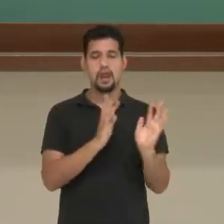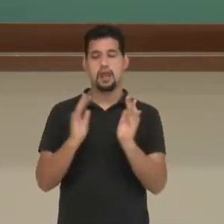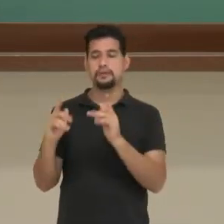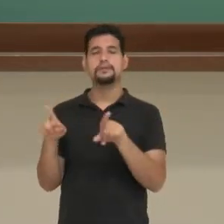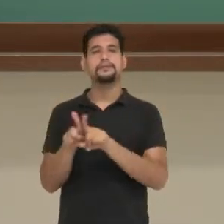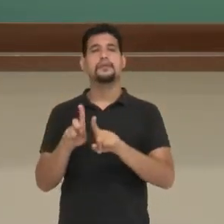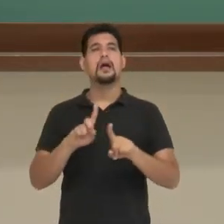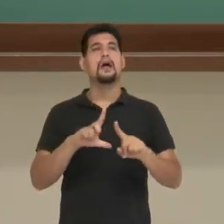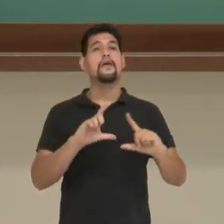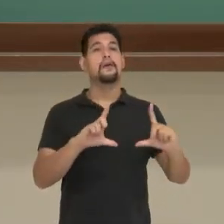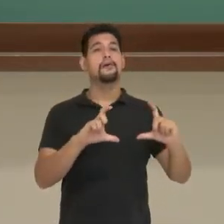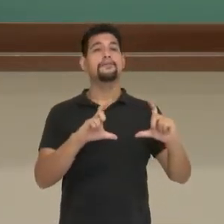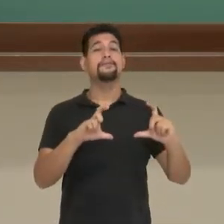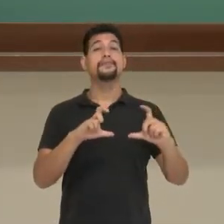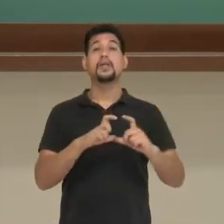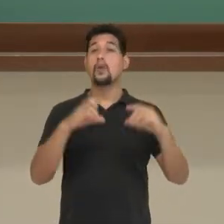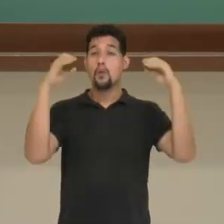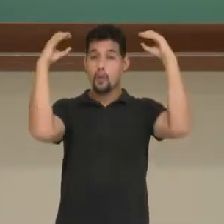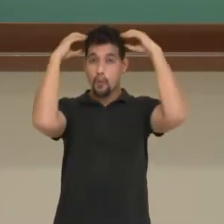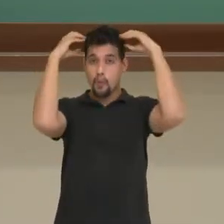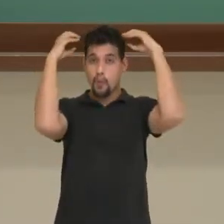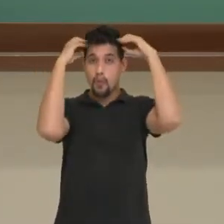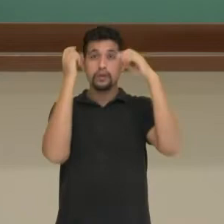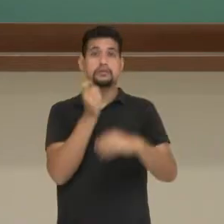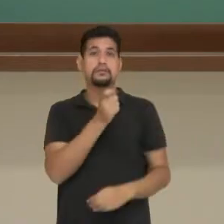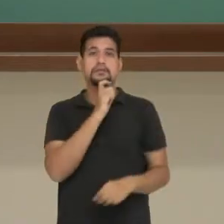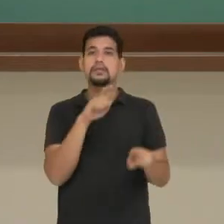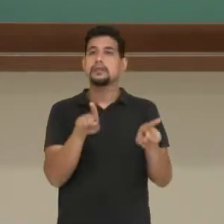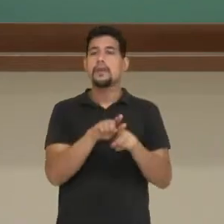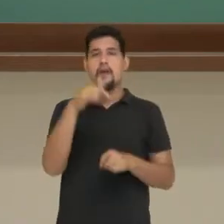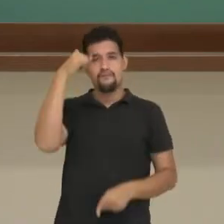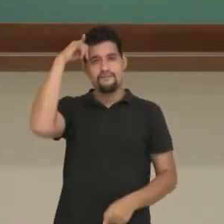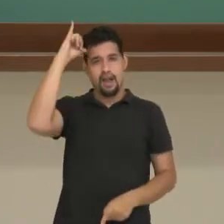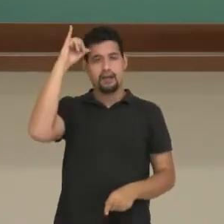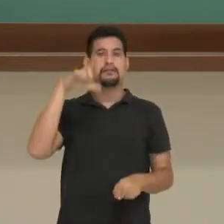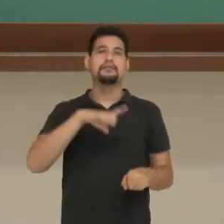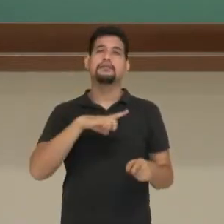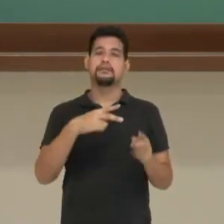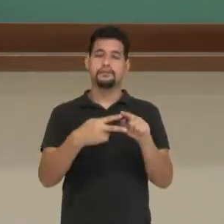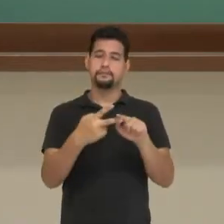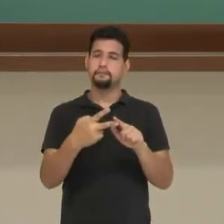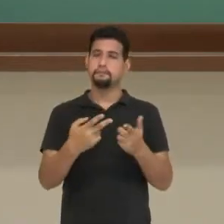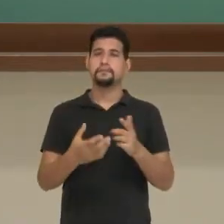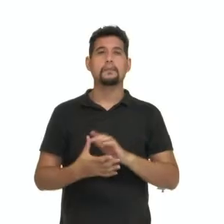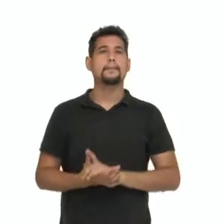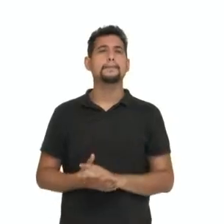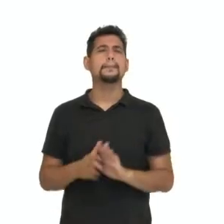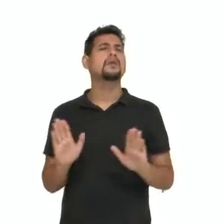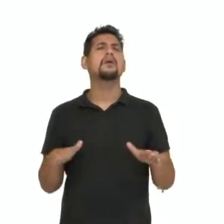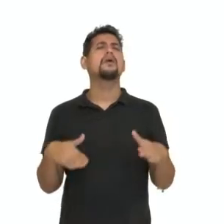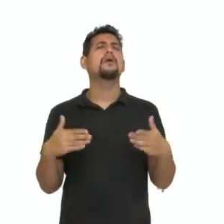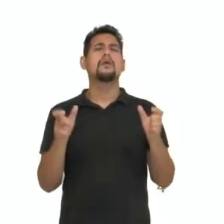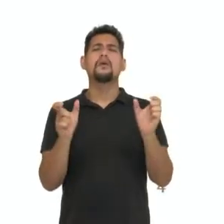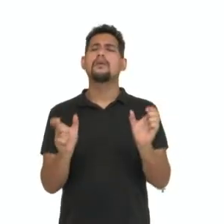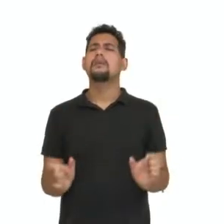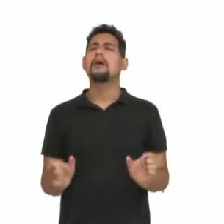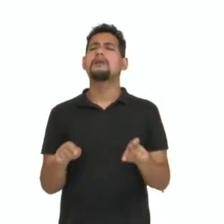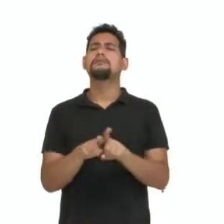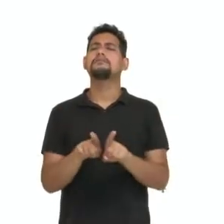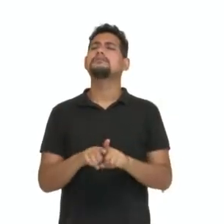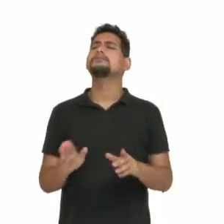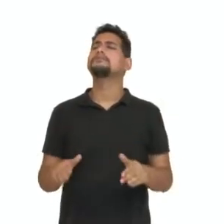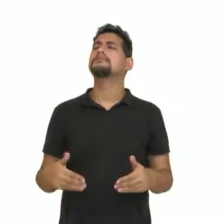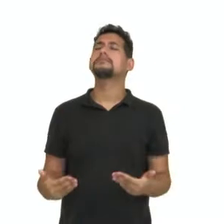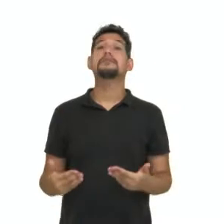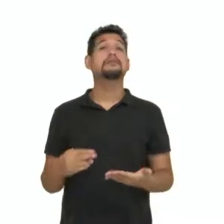Então aqui na imagem nós temos o urso polar e a vaca, que são dois exemplos de mamíferos. Quais são essas características, então,